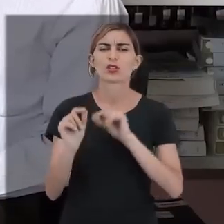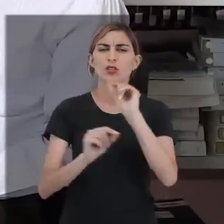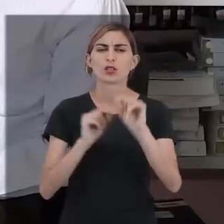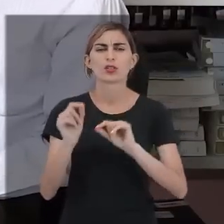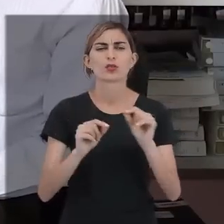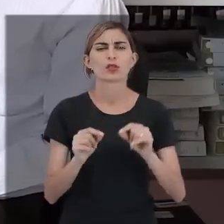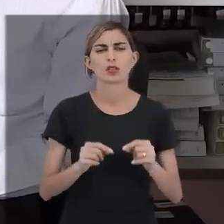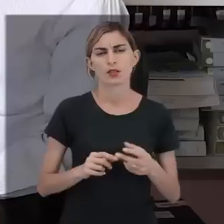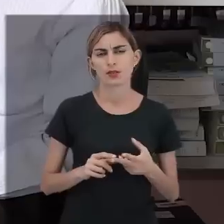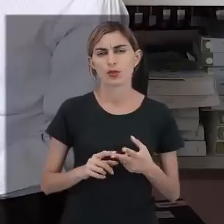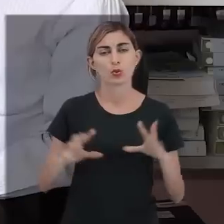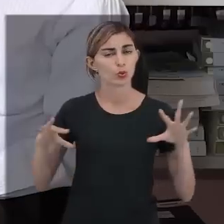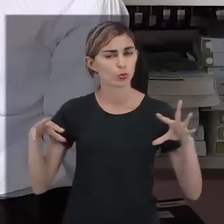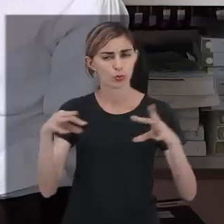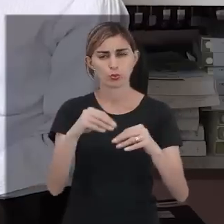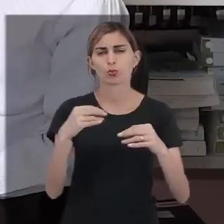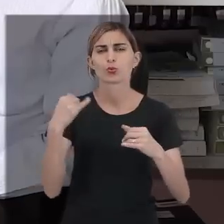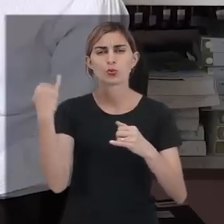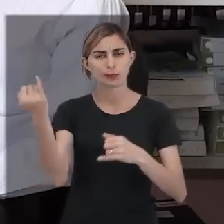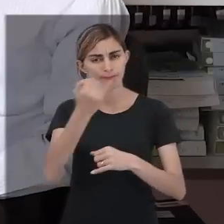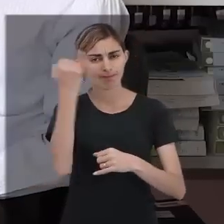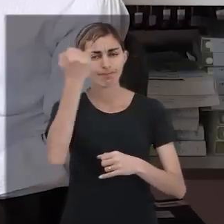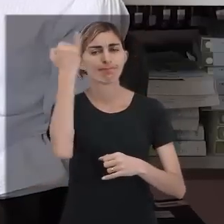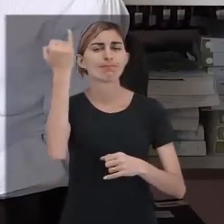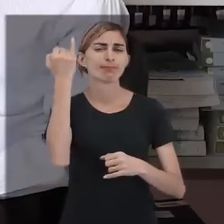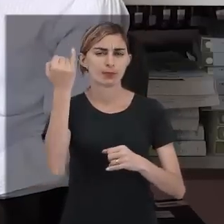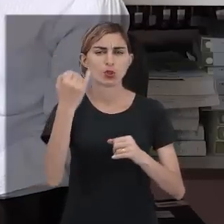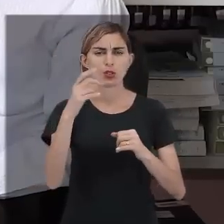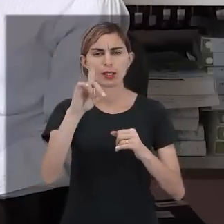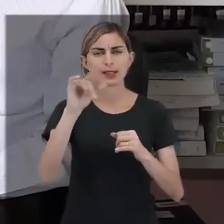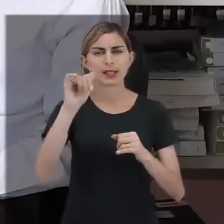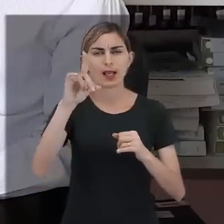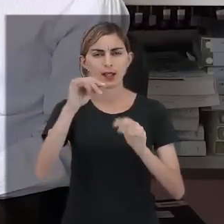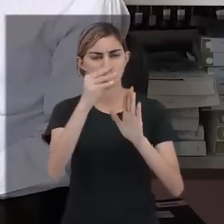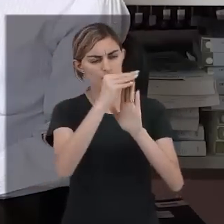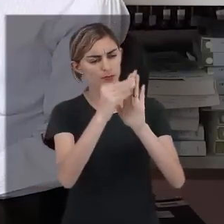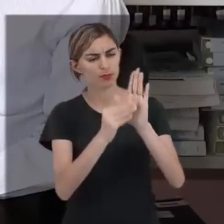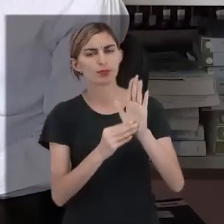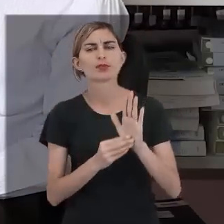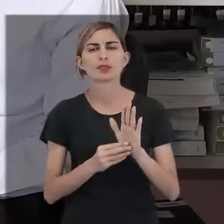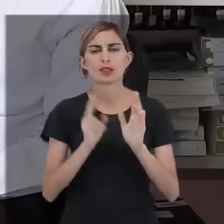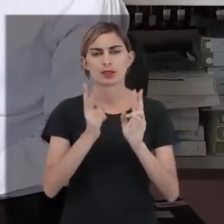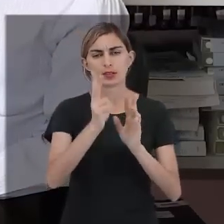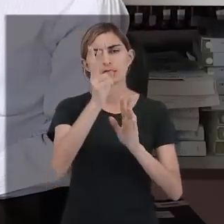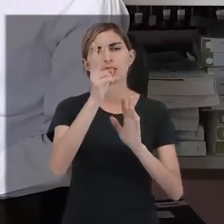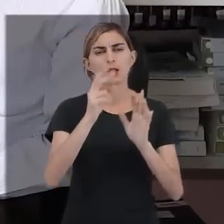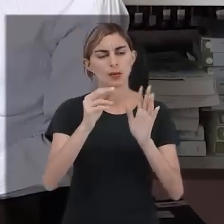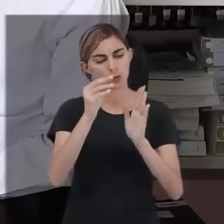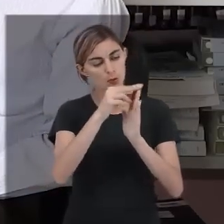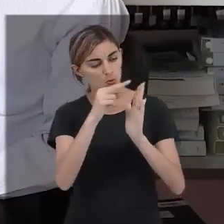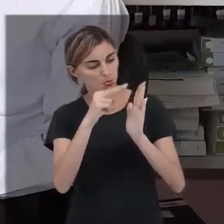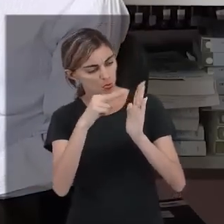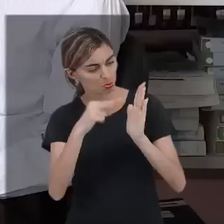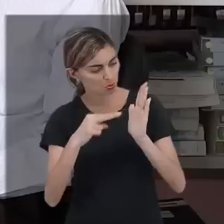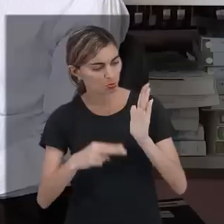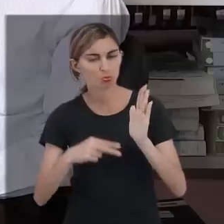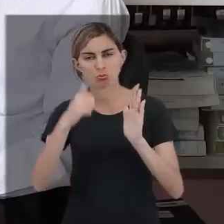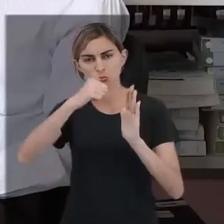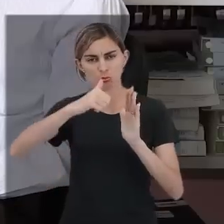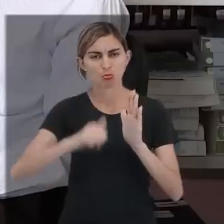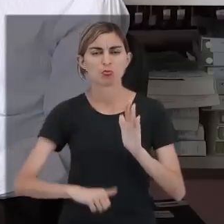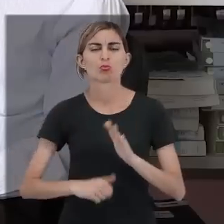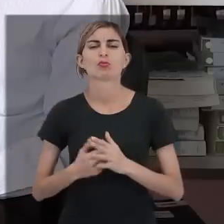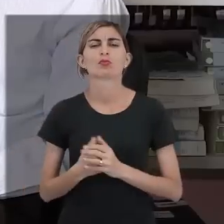WCM. Então, tudo isso é importante eu ter esses dados consolidados e sempre sendo alimentados e